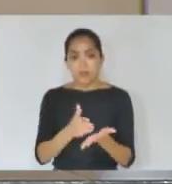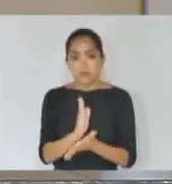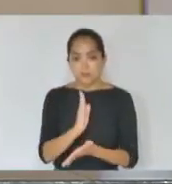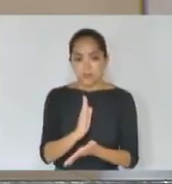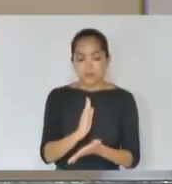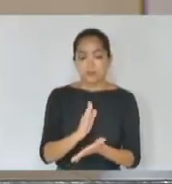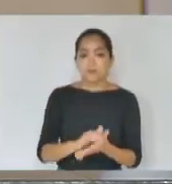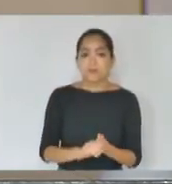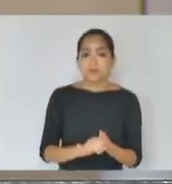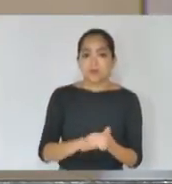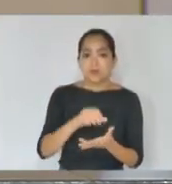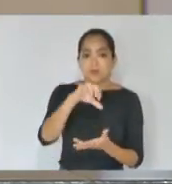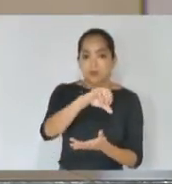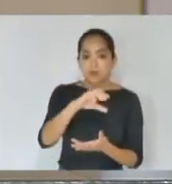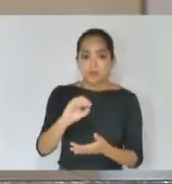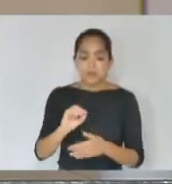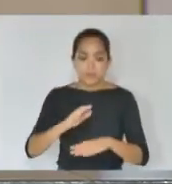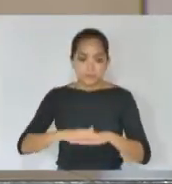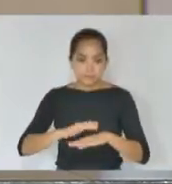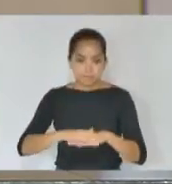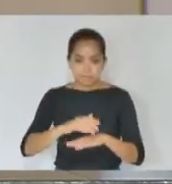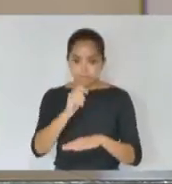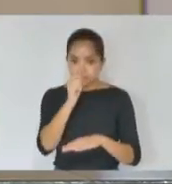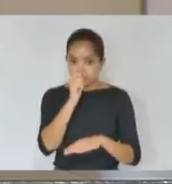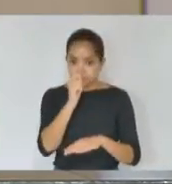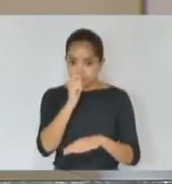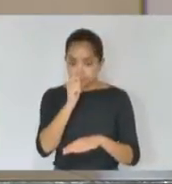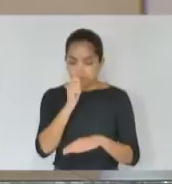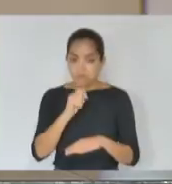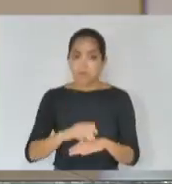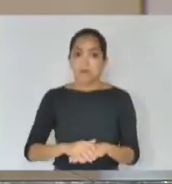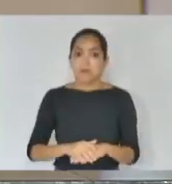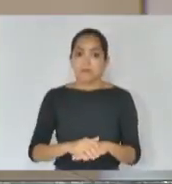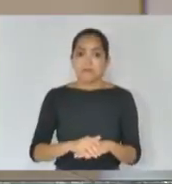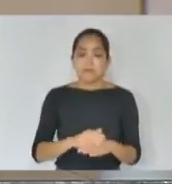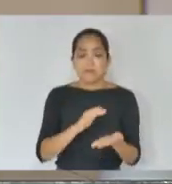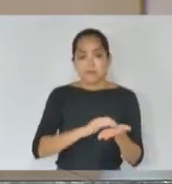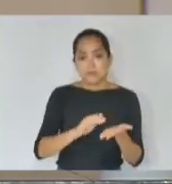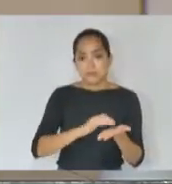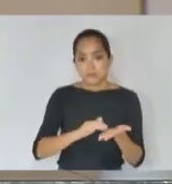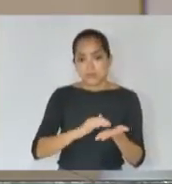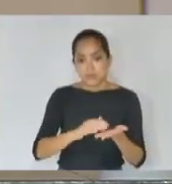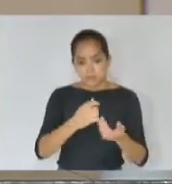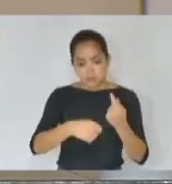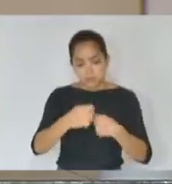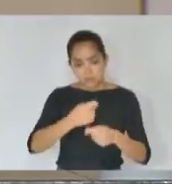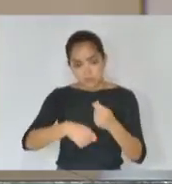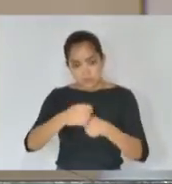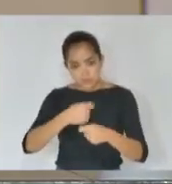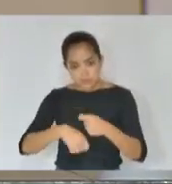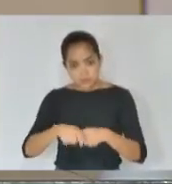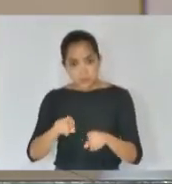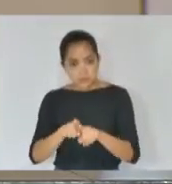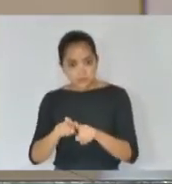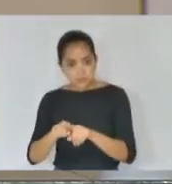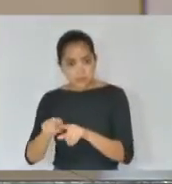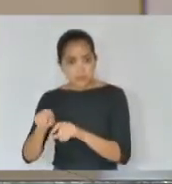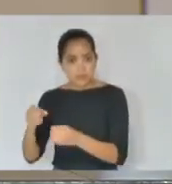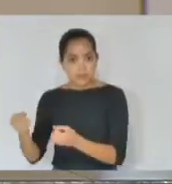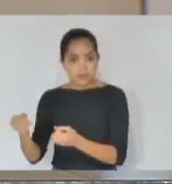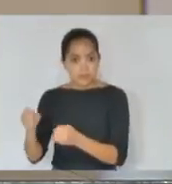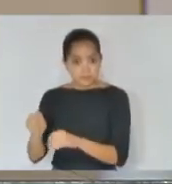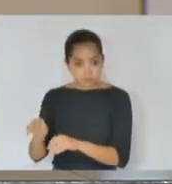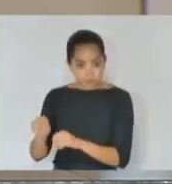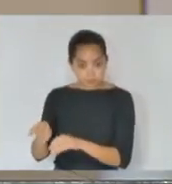informação número 90, deputado João Amin, solicita ao secretário de Estado da Administração e ao secretário da Educação informações acerca